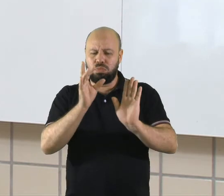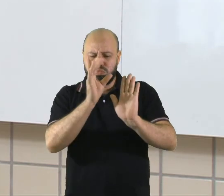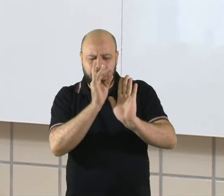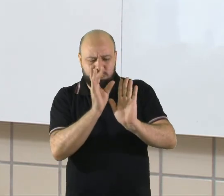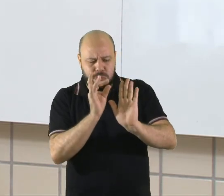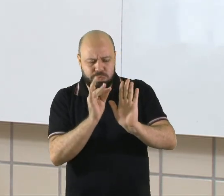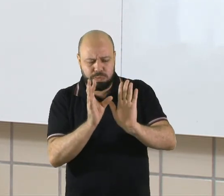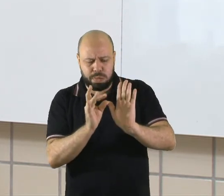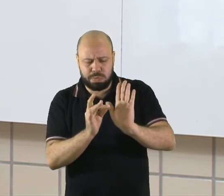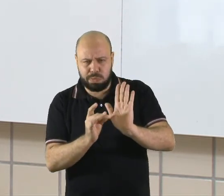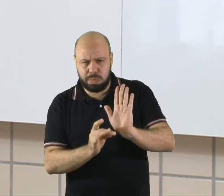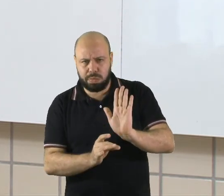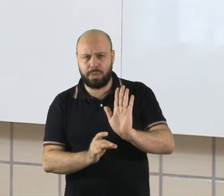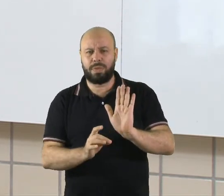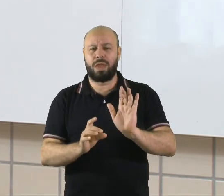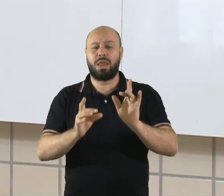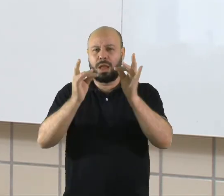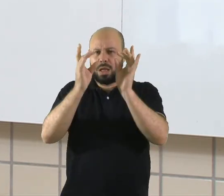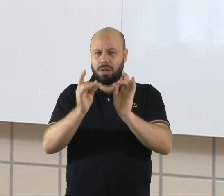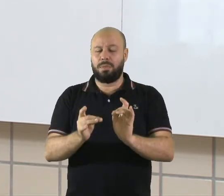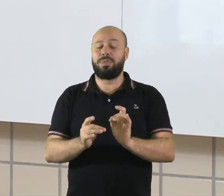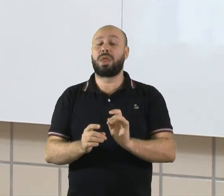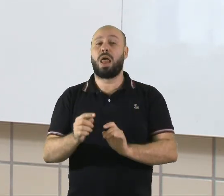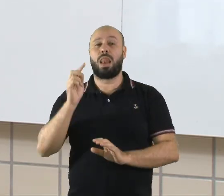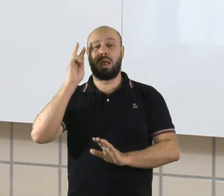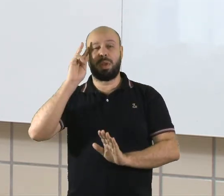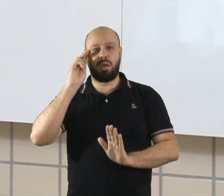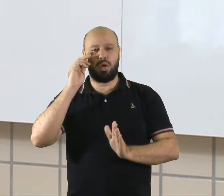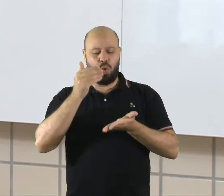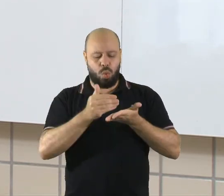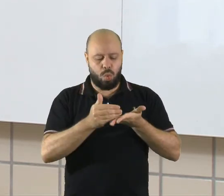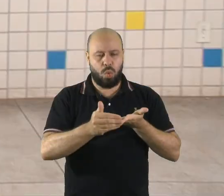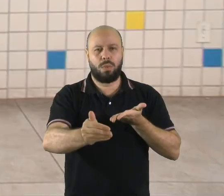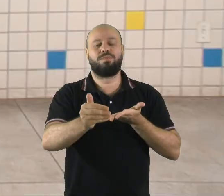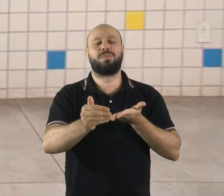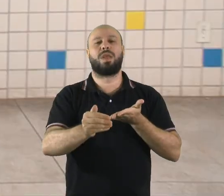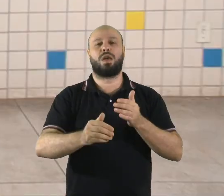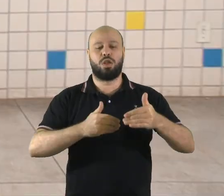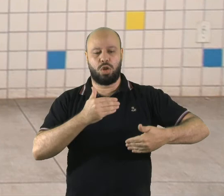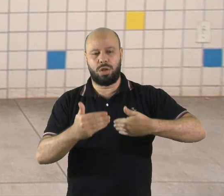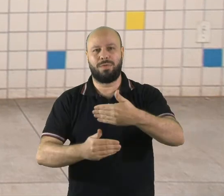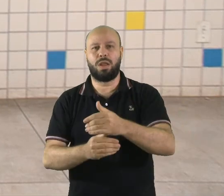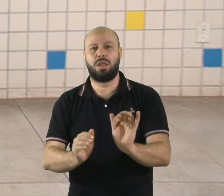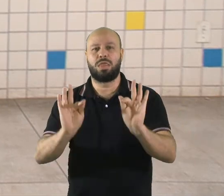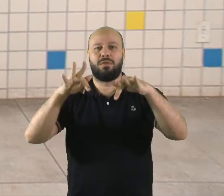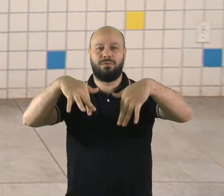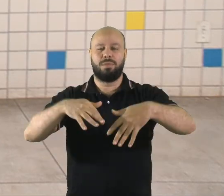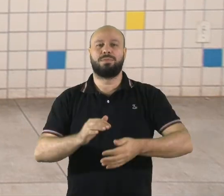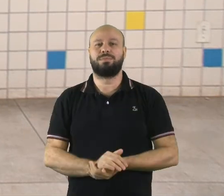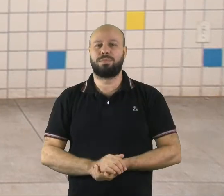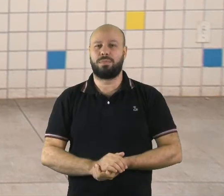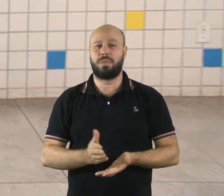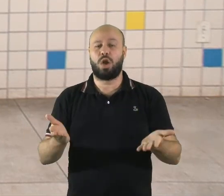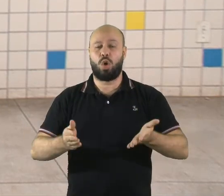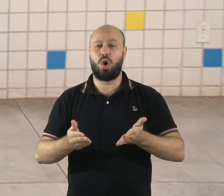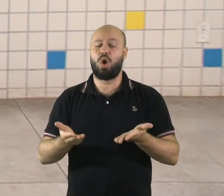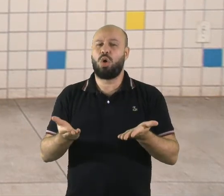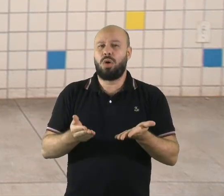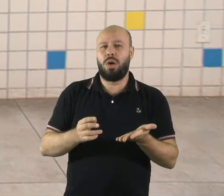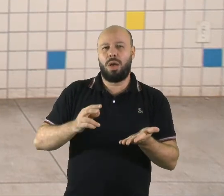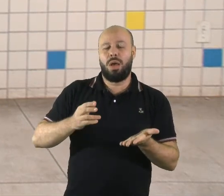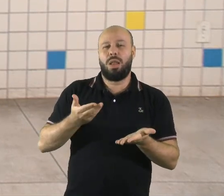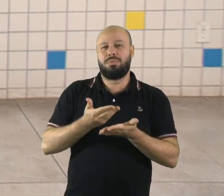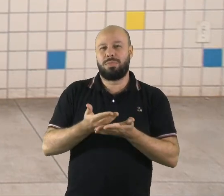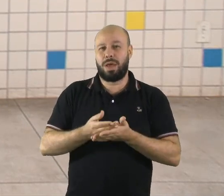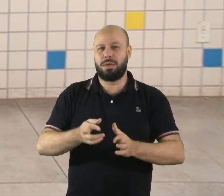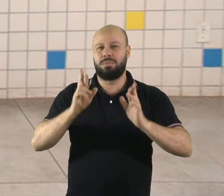estrutura, introdução, desenvolvimento e conclusão. Bem, essa foi a nossa aula de hoje, espero que tenham